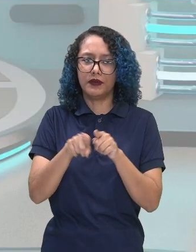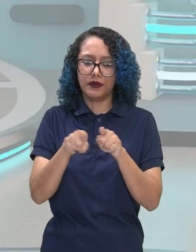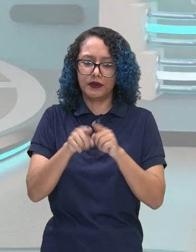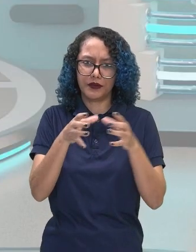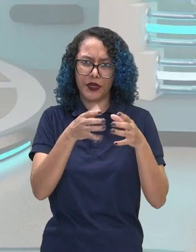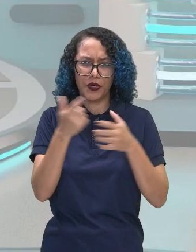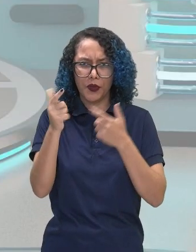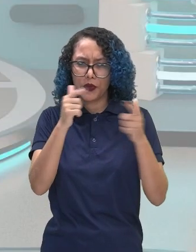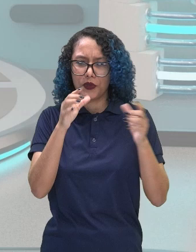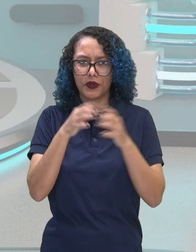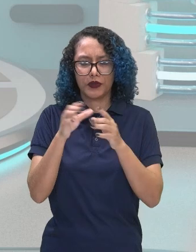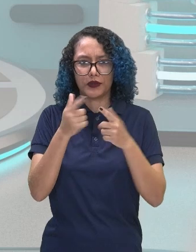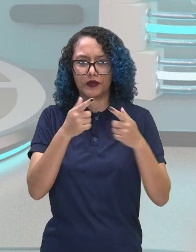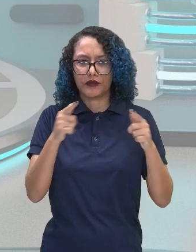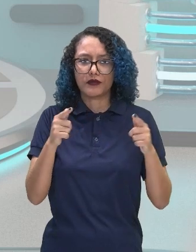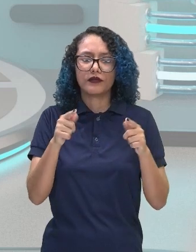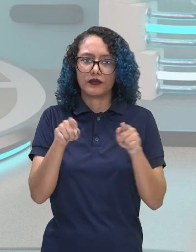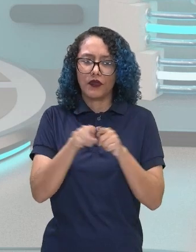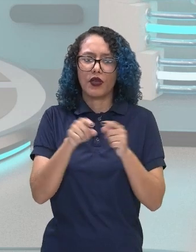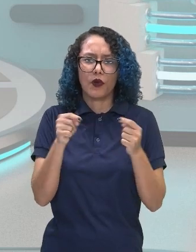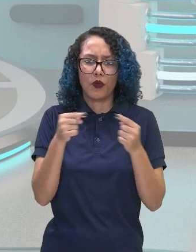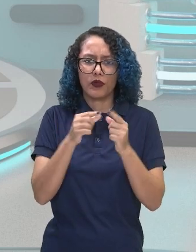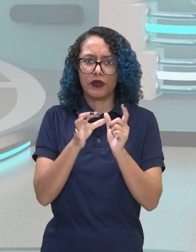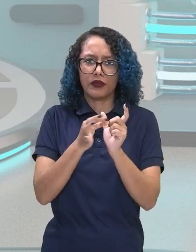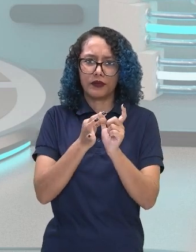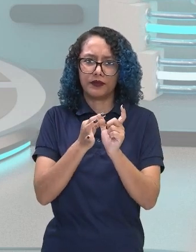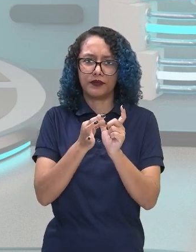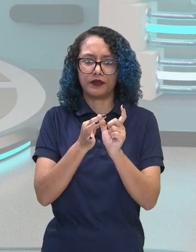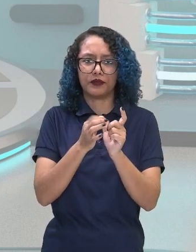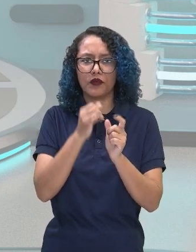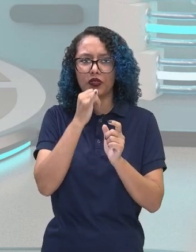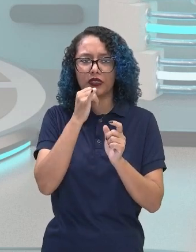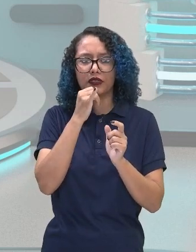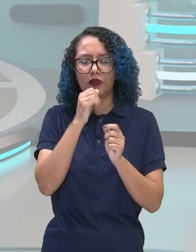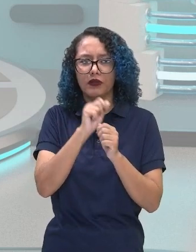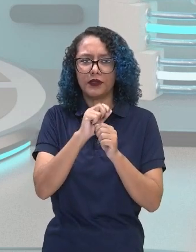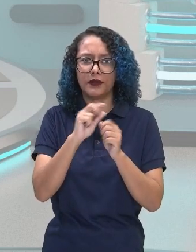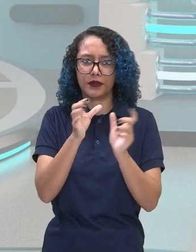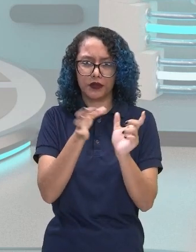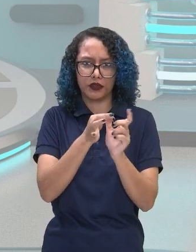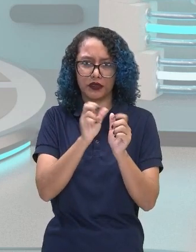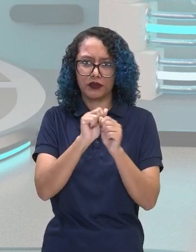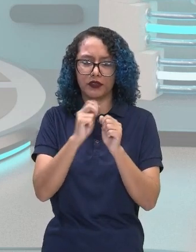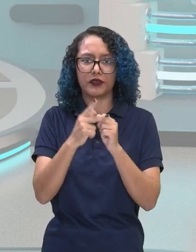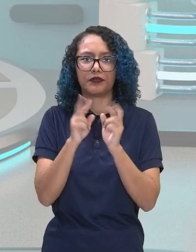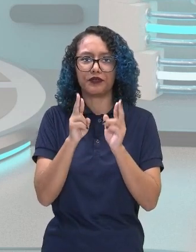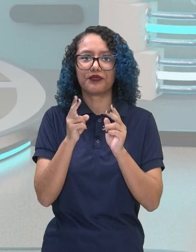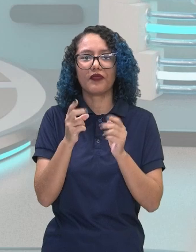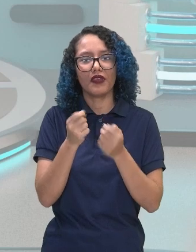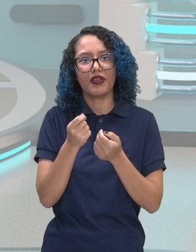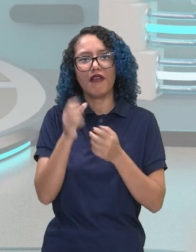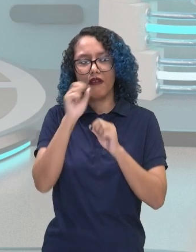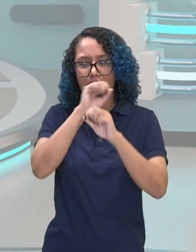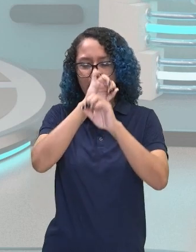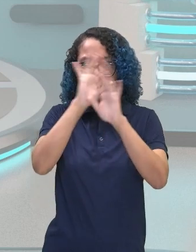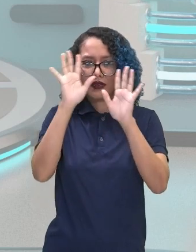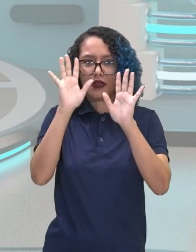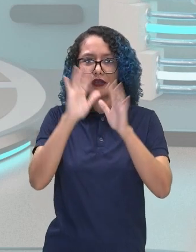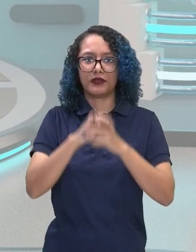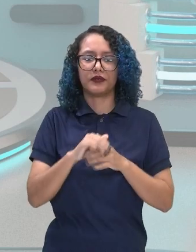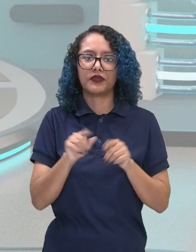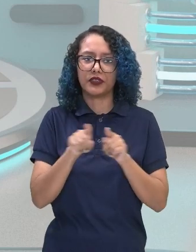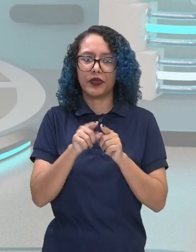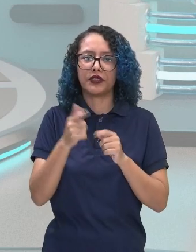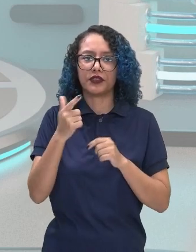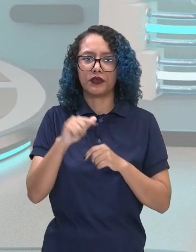que funcionam como advérbio, como linking words, né? O caso do advérbio, das conjunções. E eu espero ter ficado bastante claro para vocês,